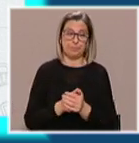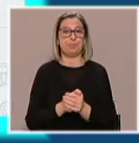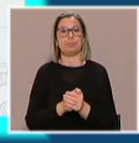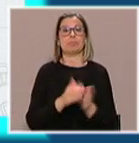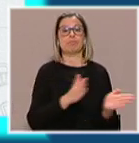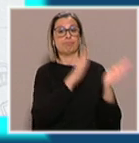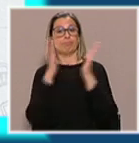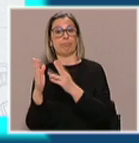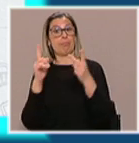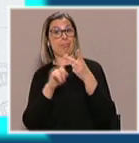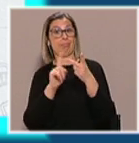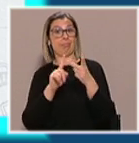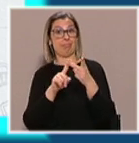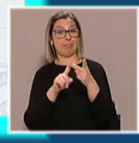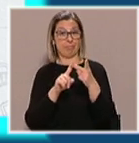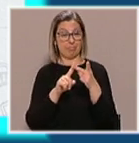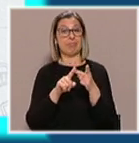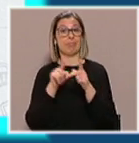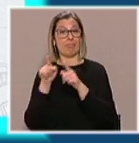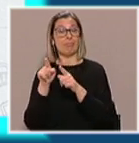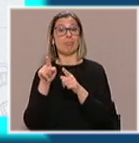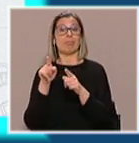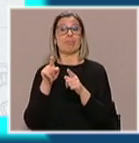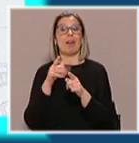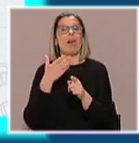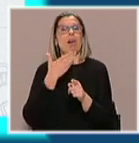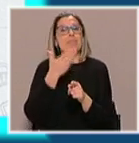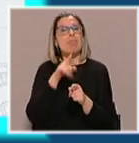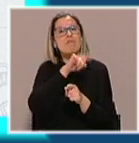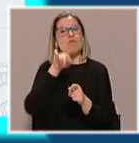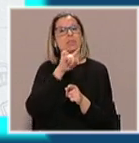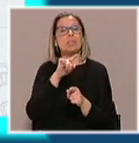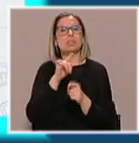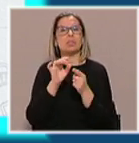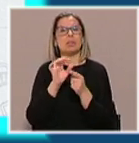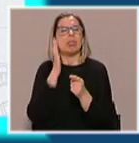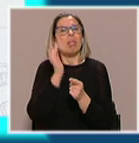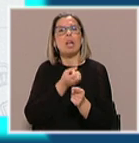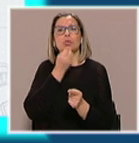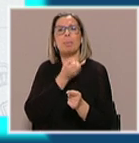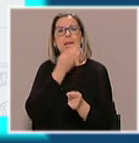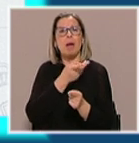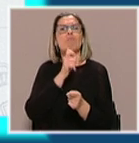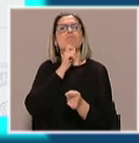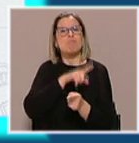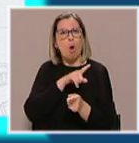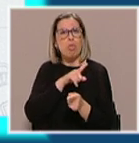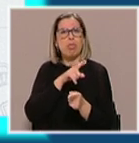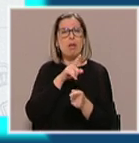relativamente à segunda questão, em que vos foi solicitado que vocês explicassem que tipo de lesões é que podem